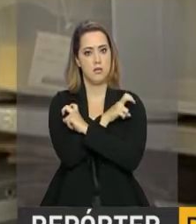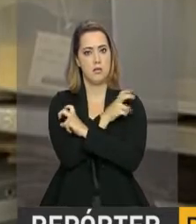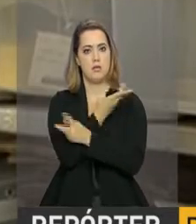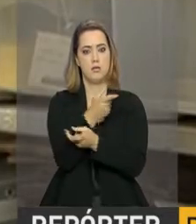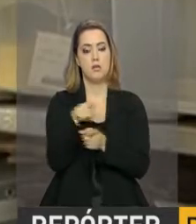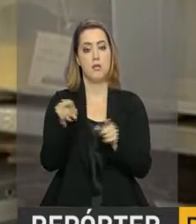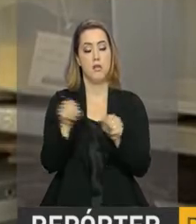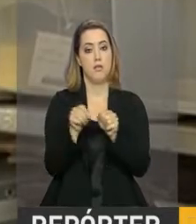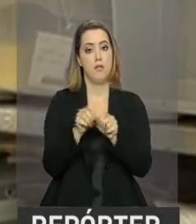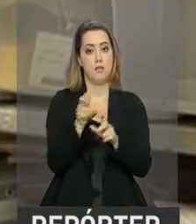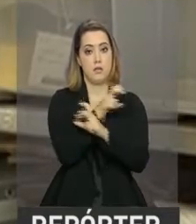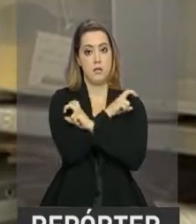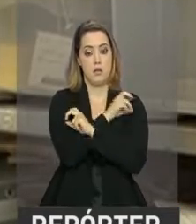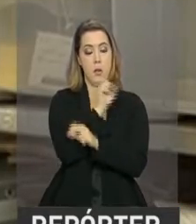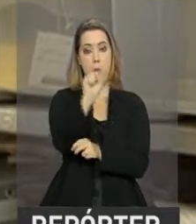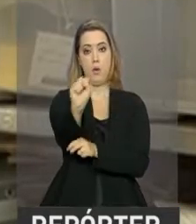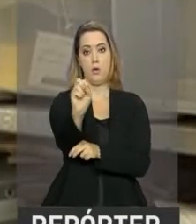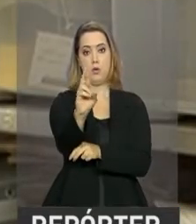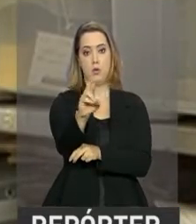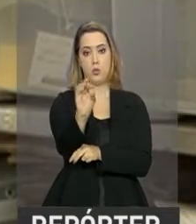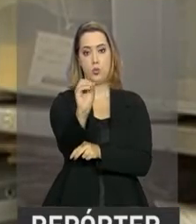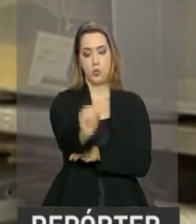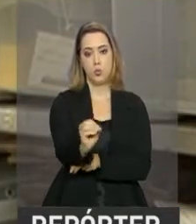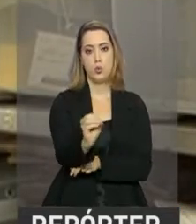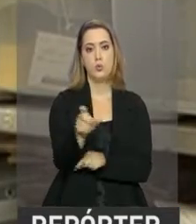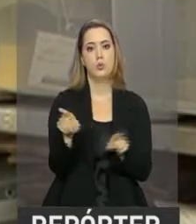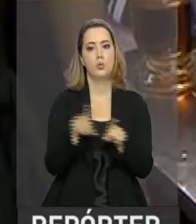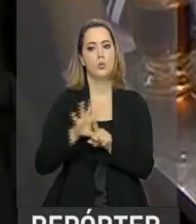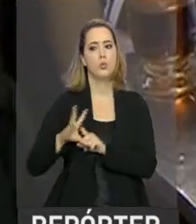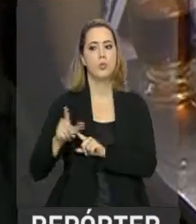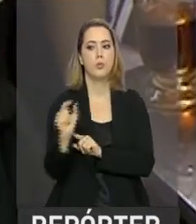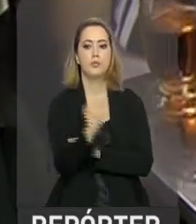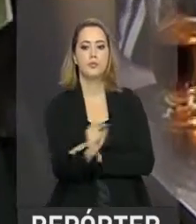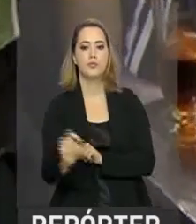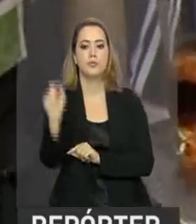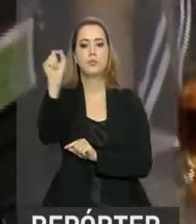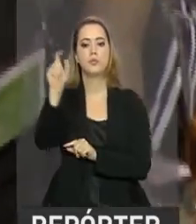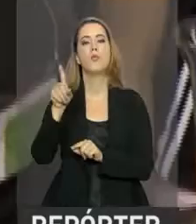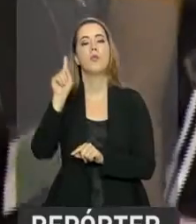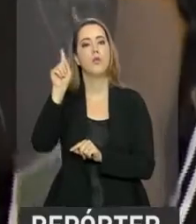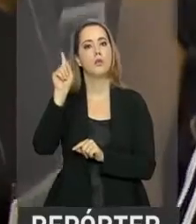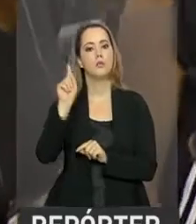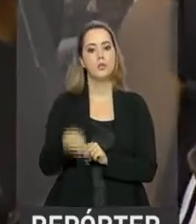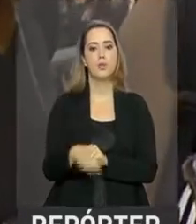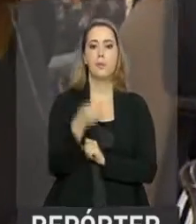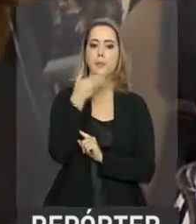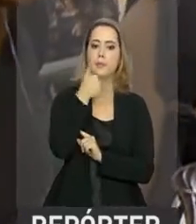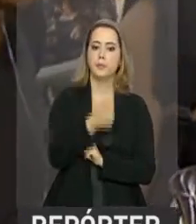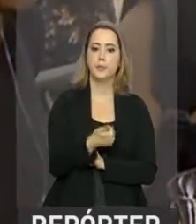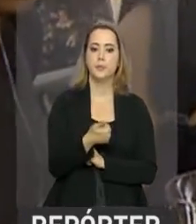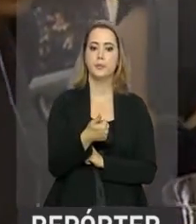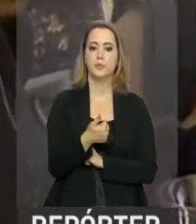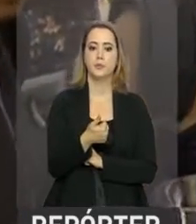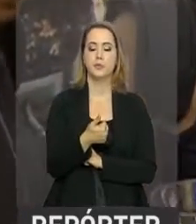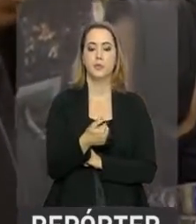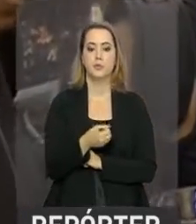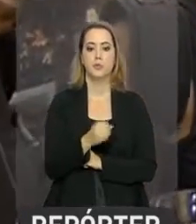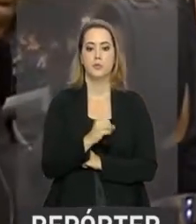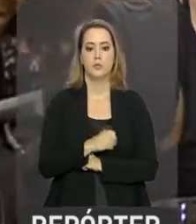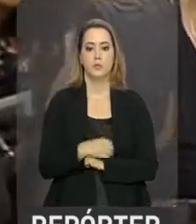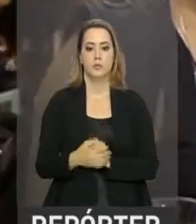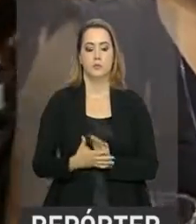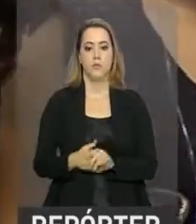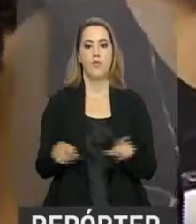é produzido o soro antiofídico é pra todo o país eu acho que é uma iniciativa muito bacana e e